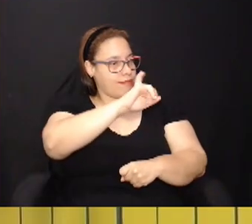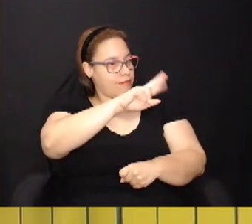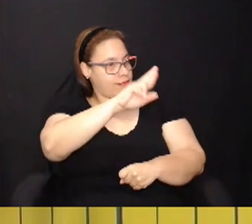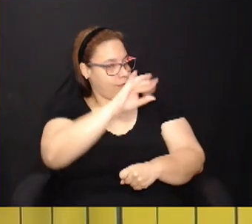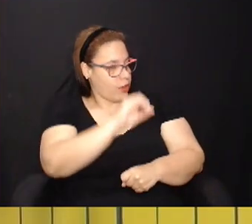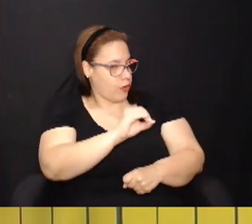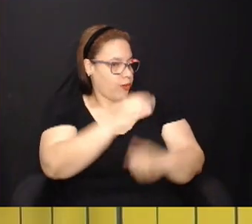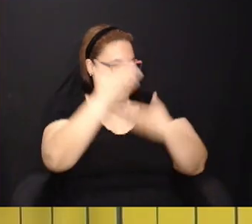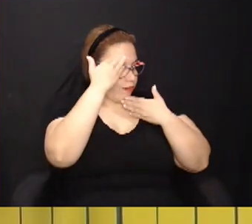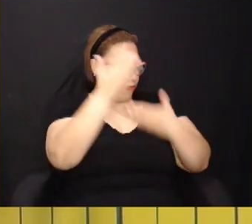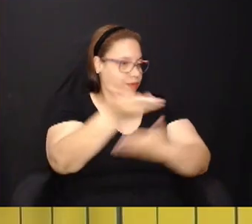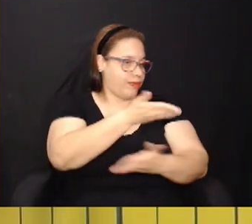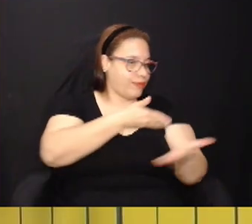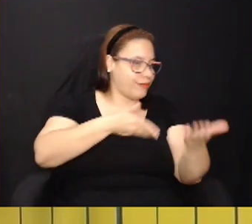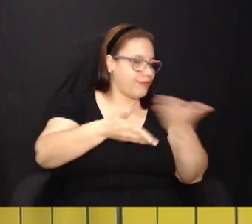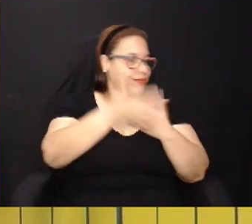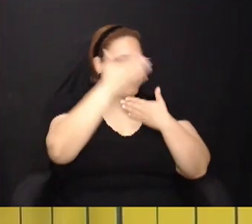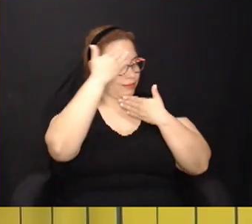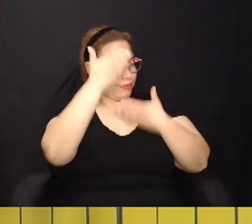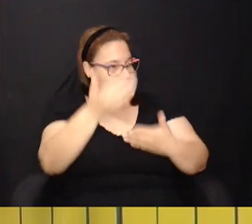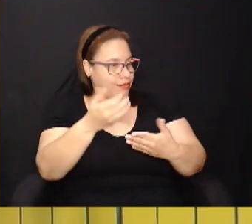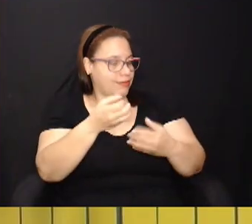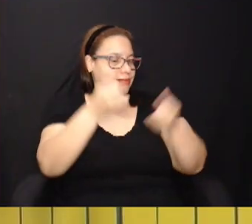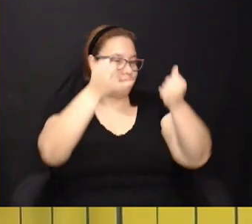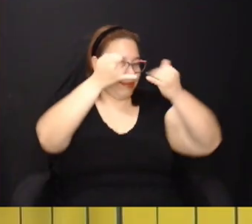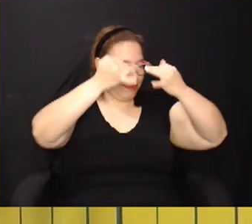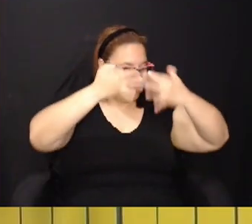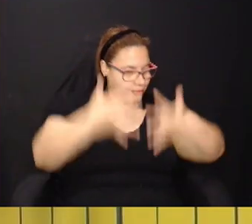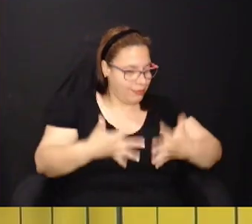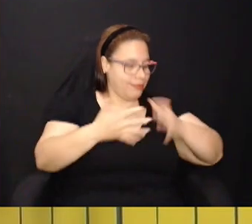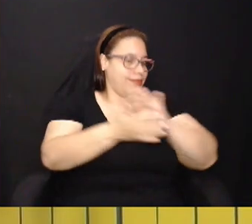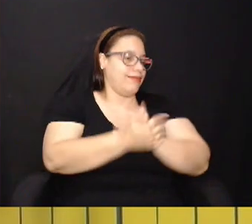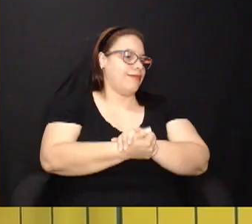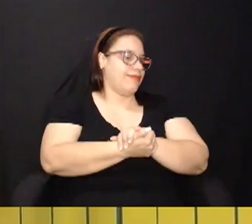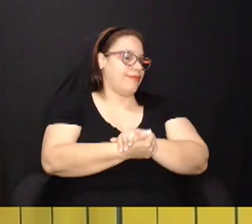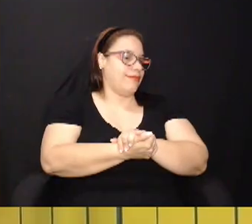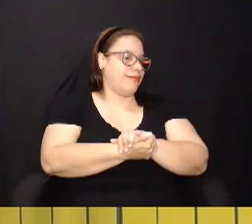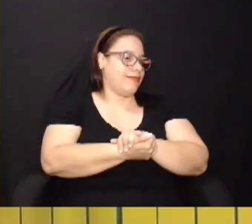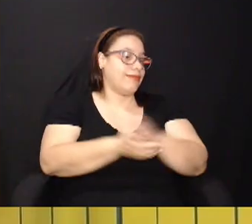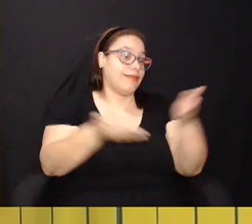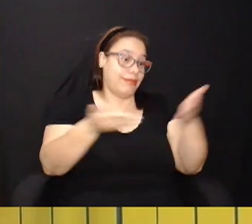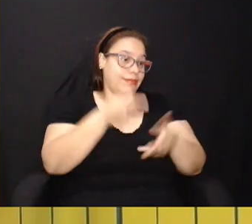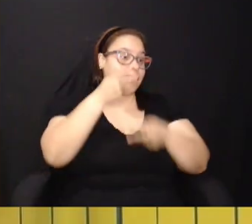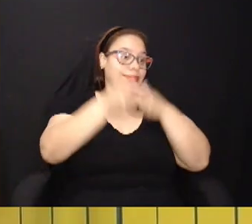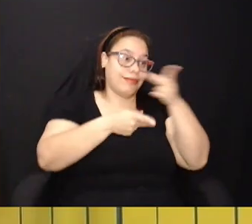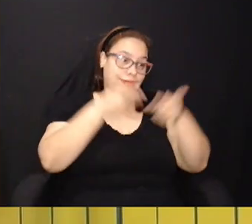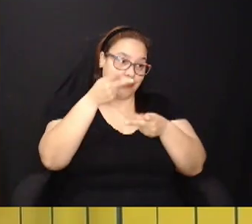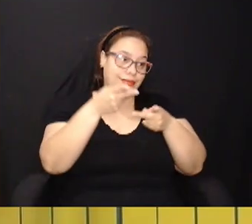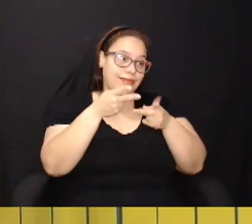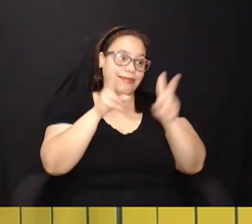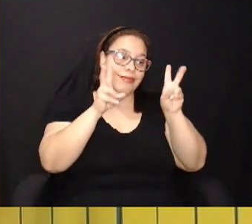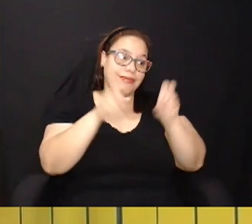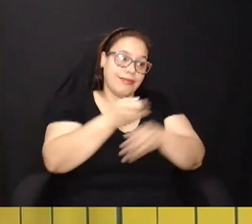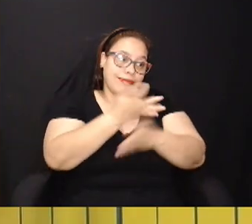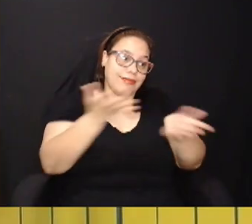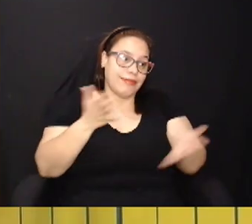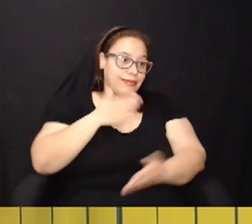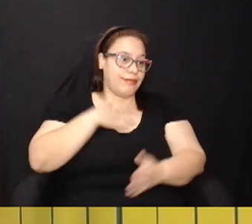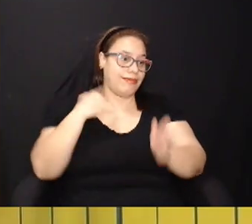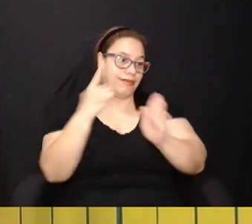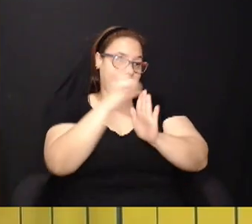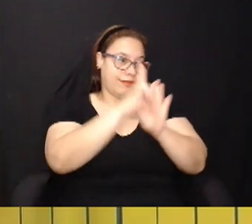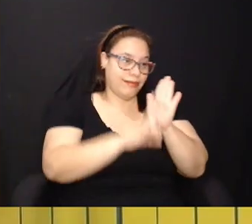sua participação, obrigada pelos esclarecimentos. Hoje nós falamos sobre quais são os nossos